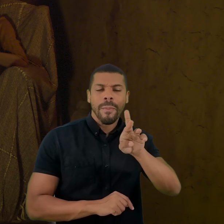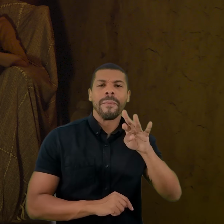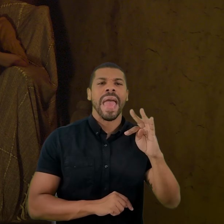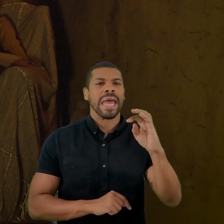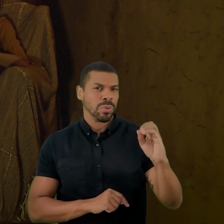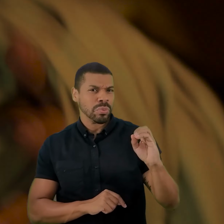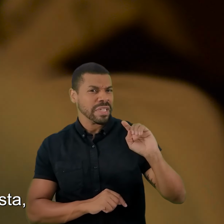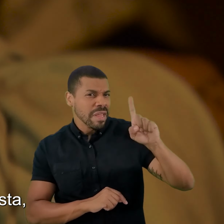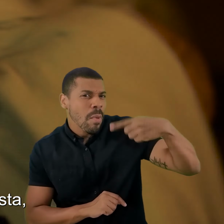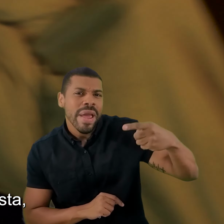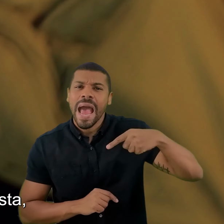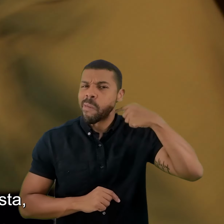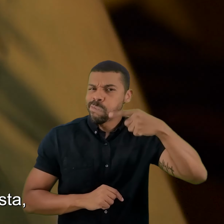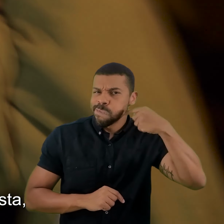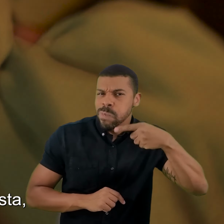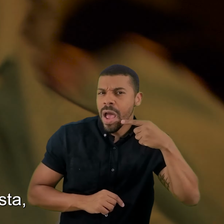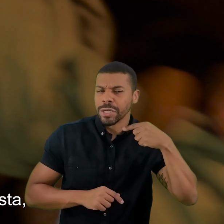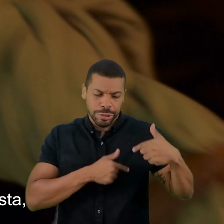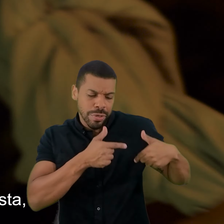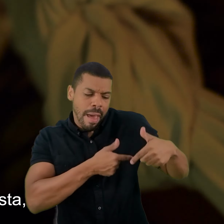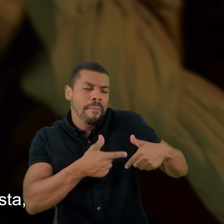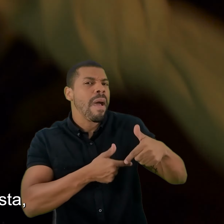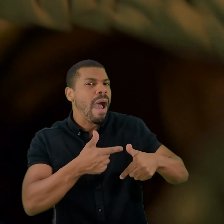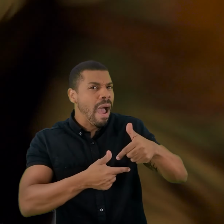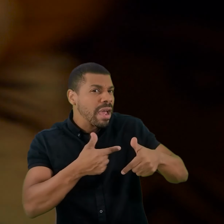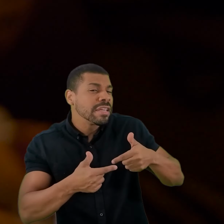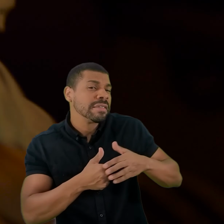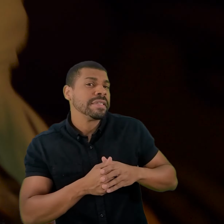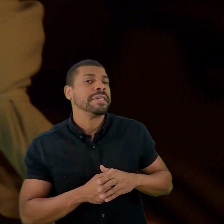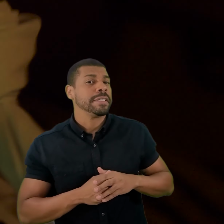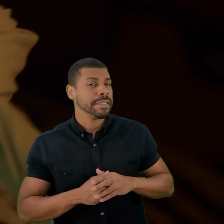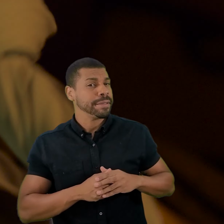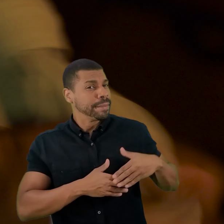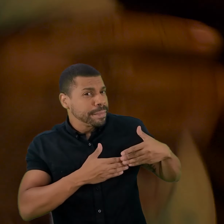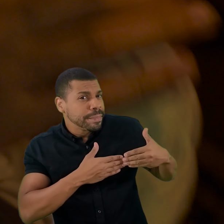Humberto, que virou advogado dele, trabalhista,